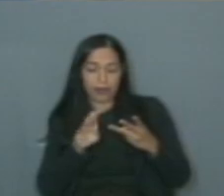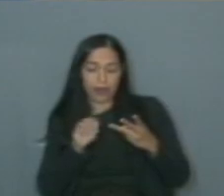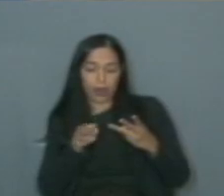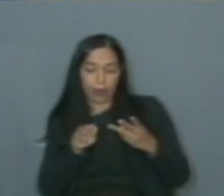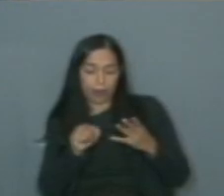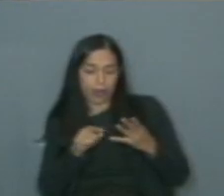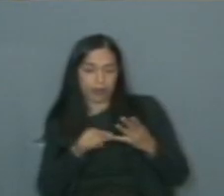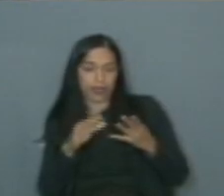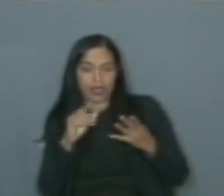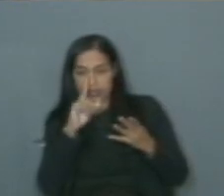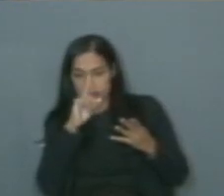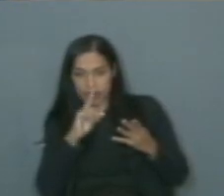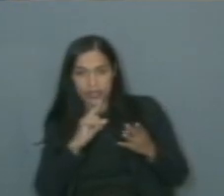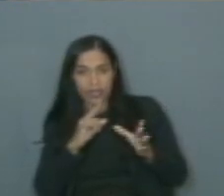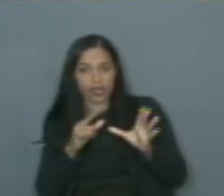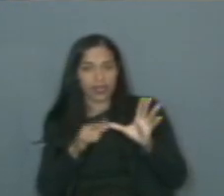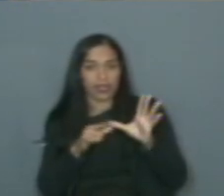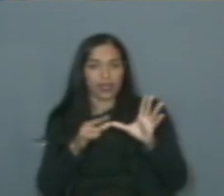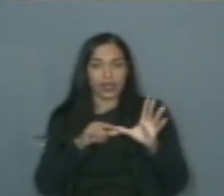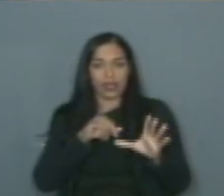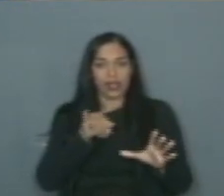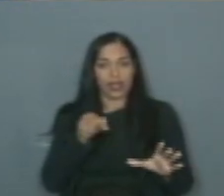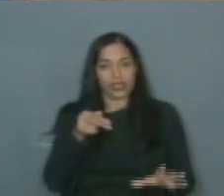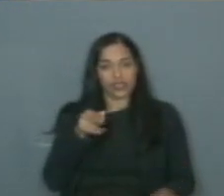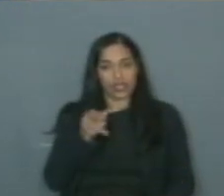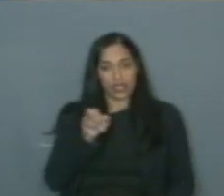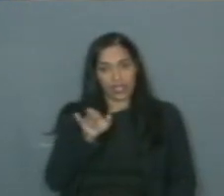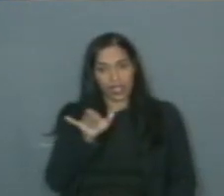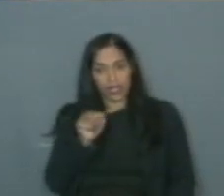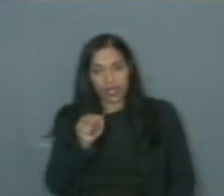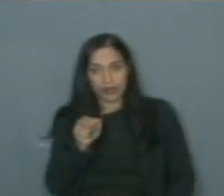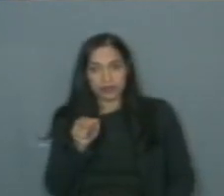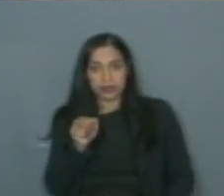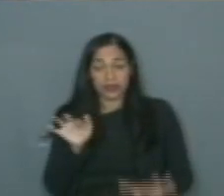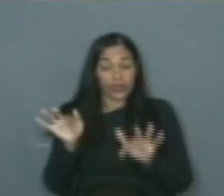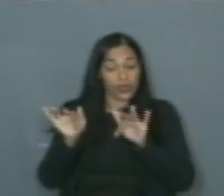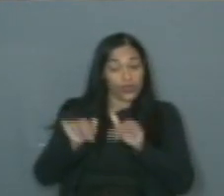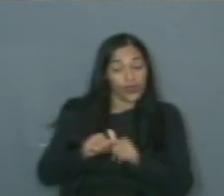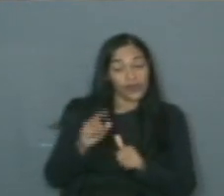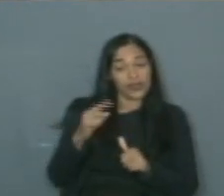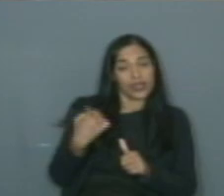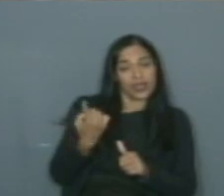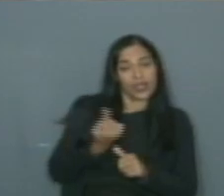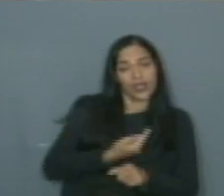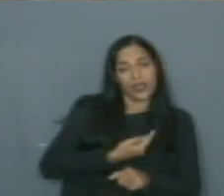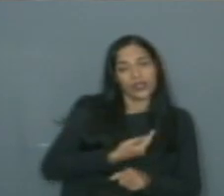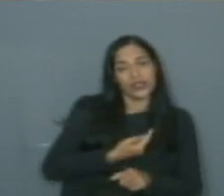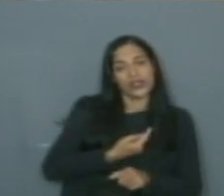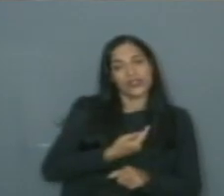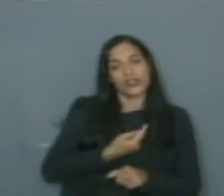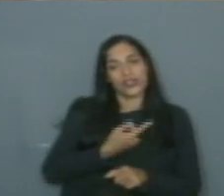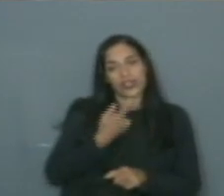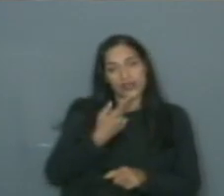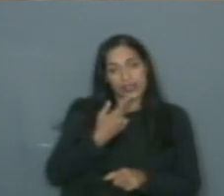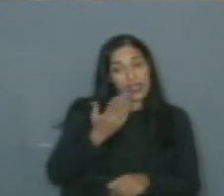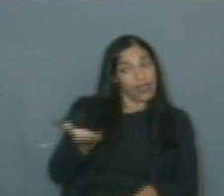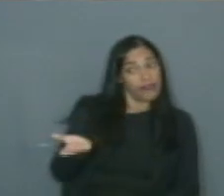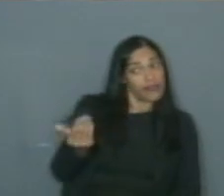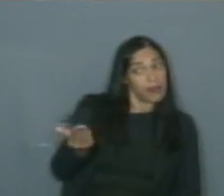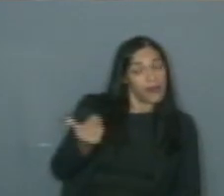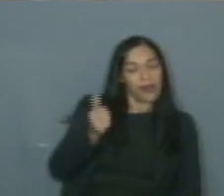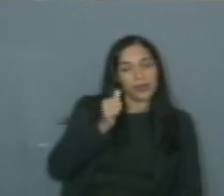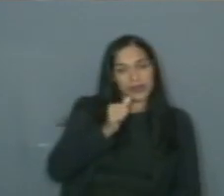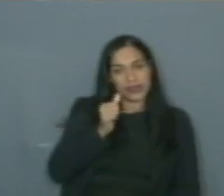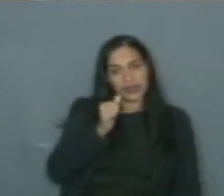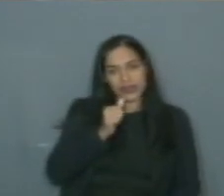Amarela, Parnamirim, Jaqueira, e no final, Levi, a gente ainda dizia assim, vai moça,